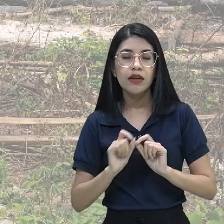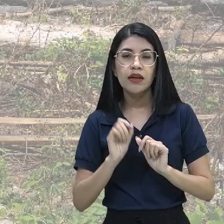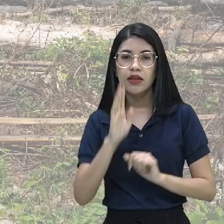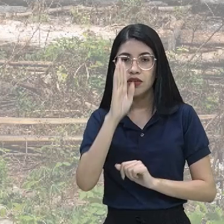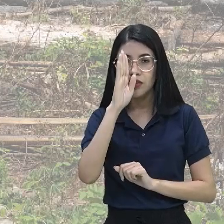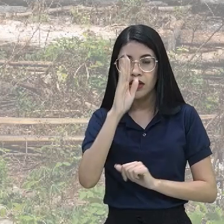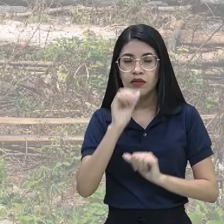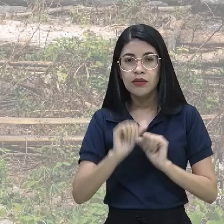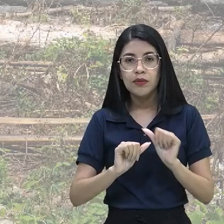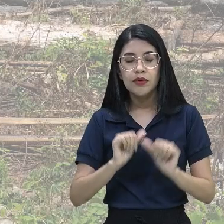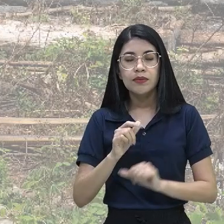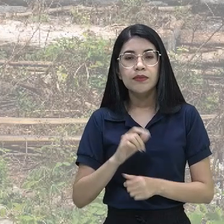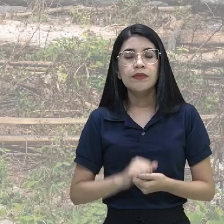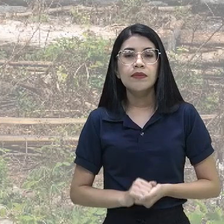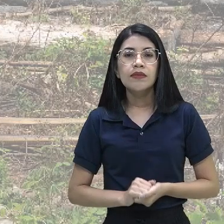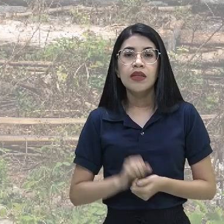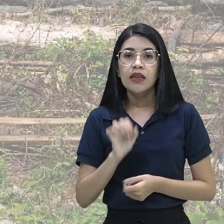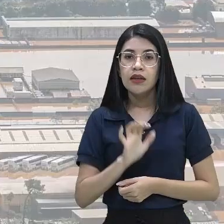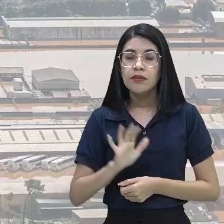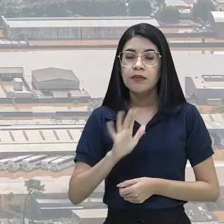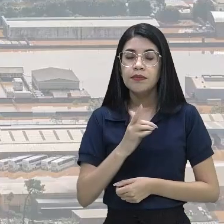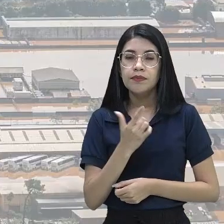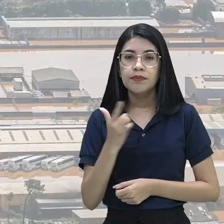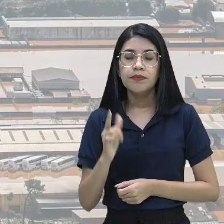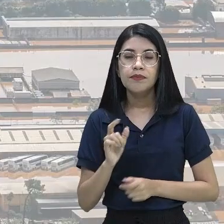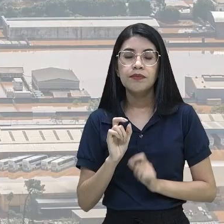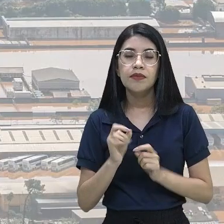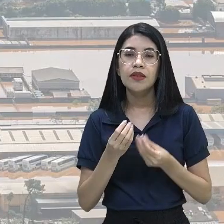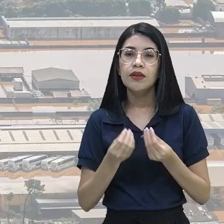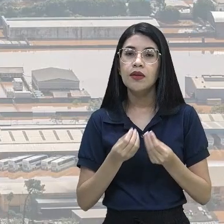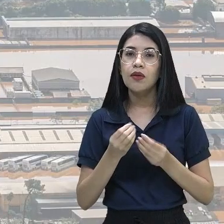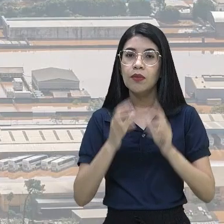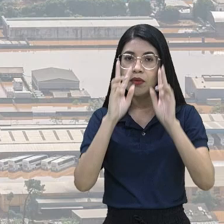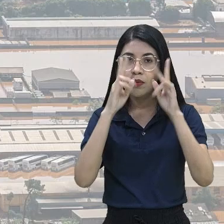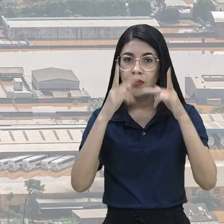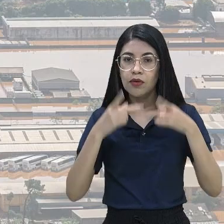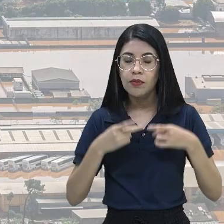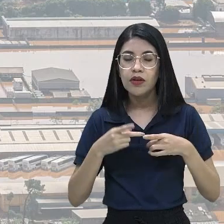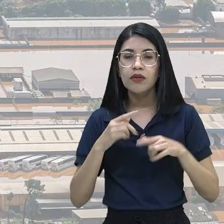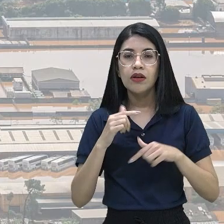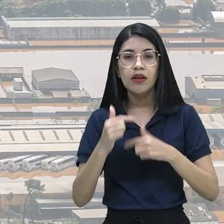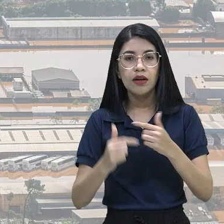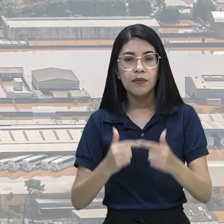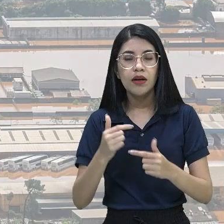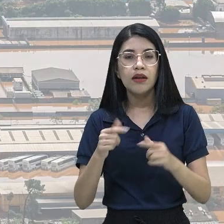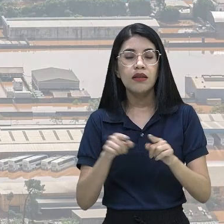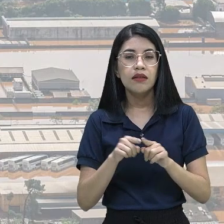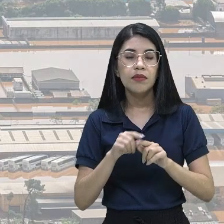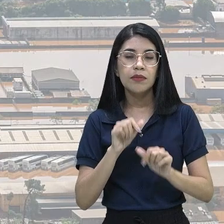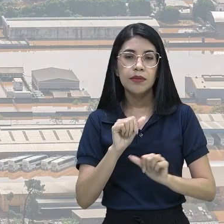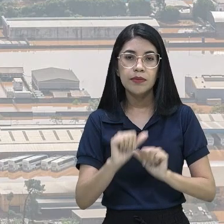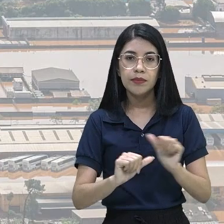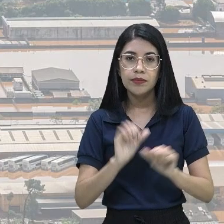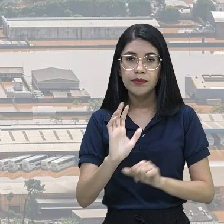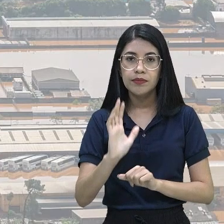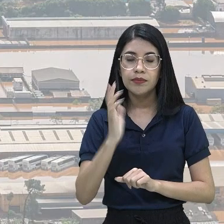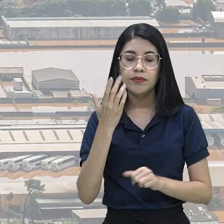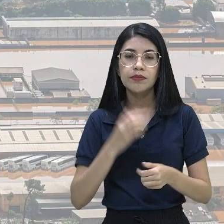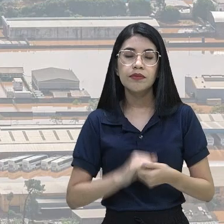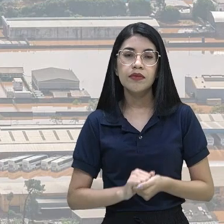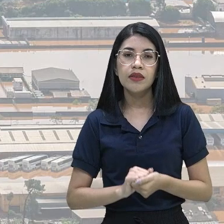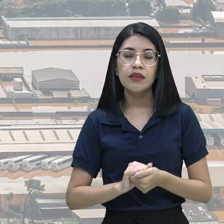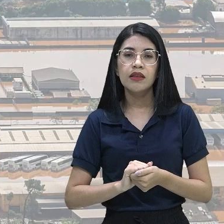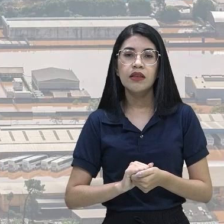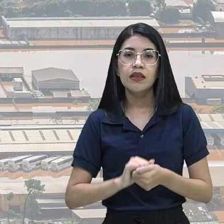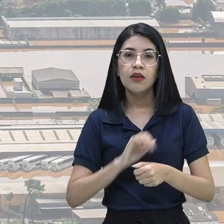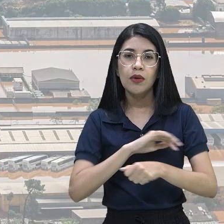modificação. E agora mais uma imagem para ver como o homem atua também, né, nessa modificação, nessas planícies de inundação,